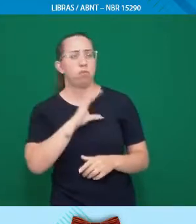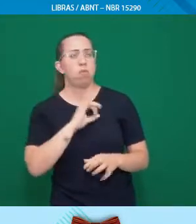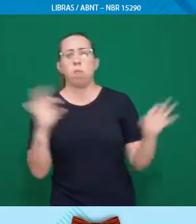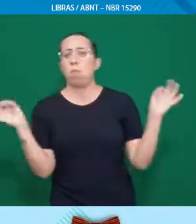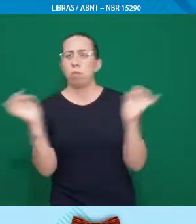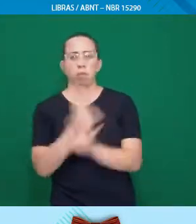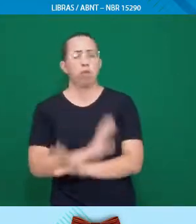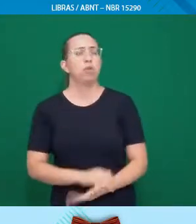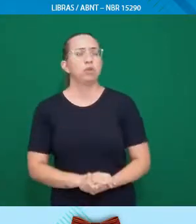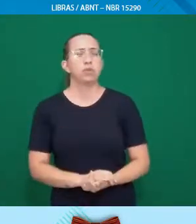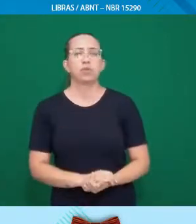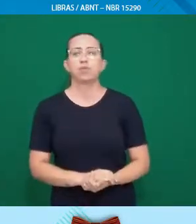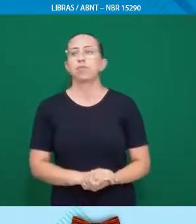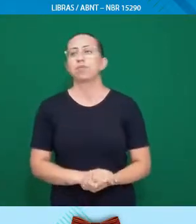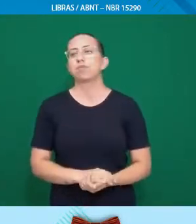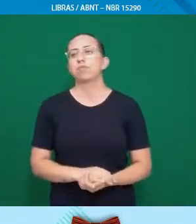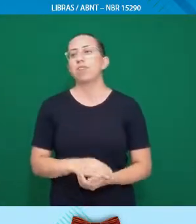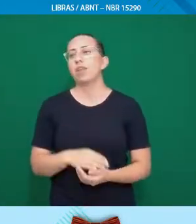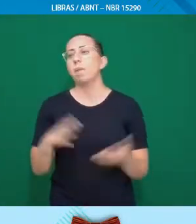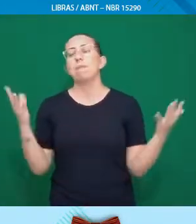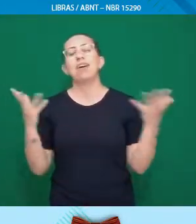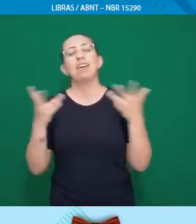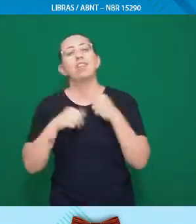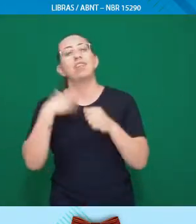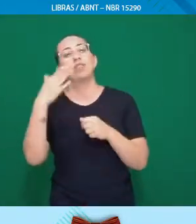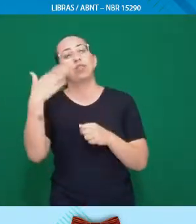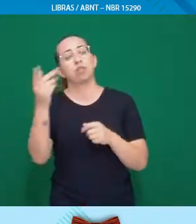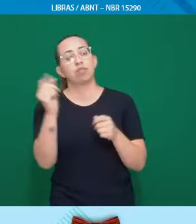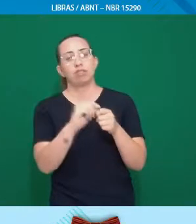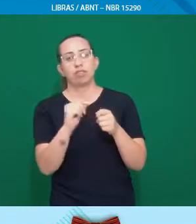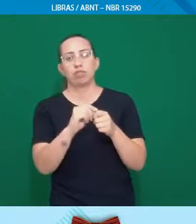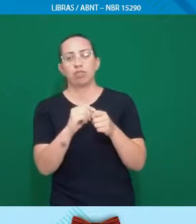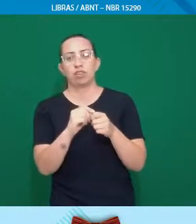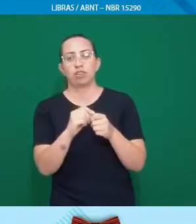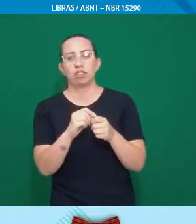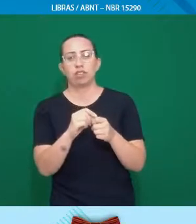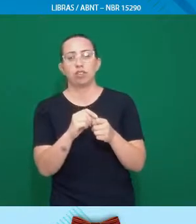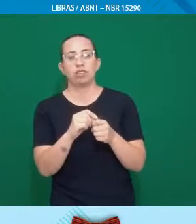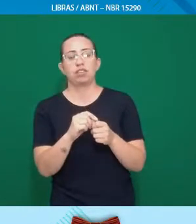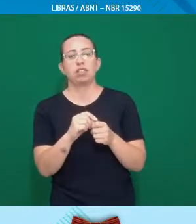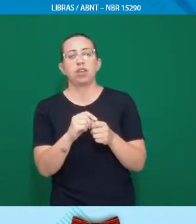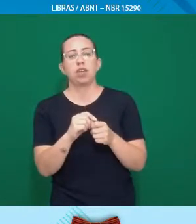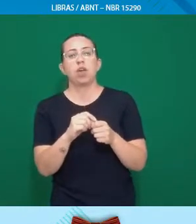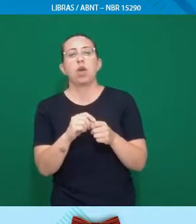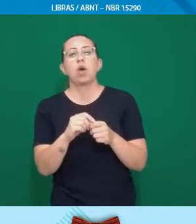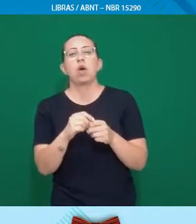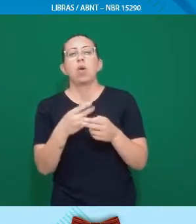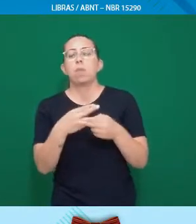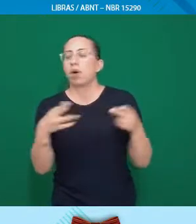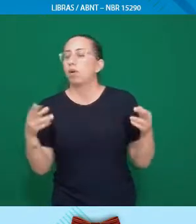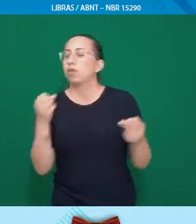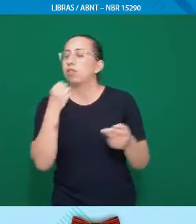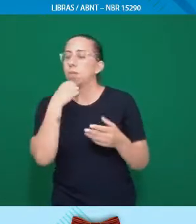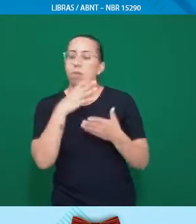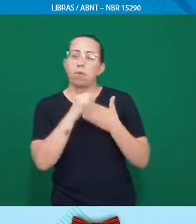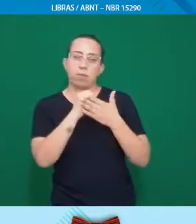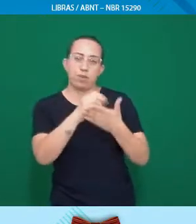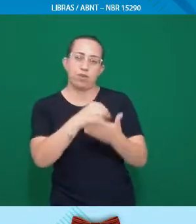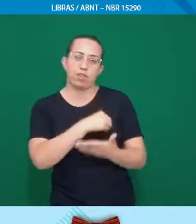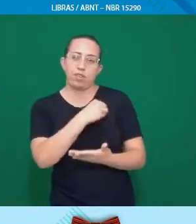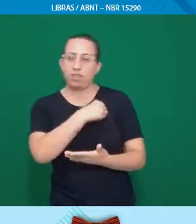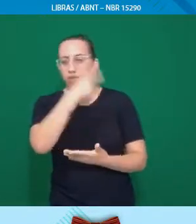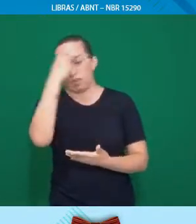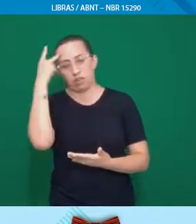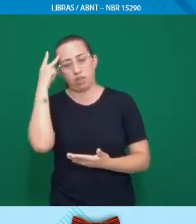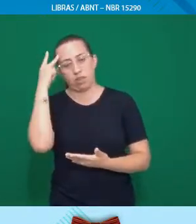maravilhoso quando você consegue fazer uma ação e a Deus que chega Aline você você não nem sabe